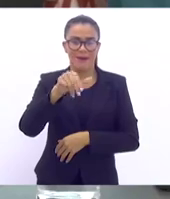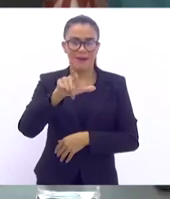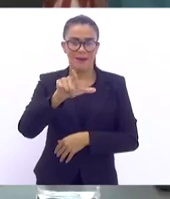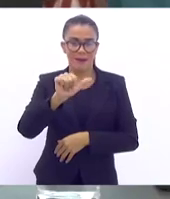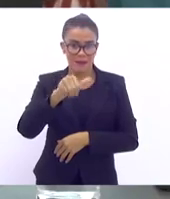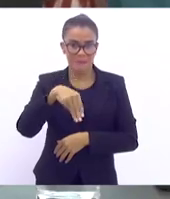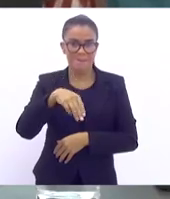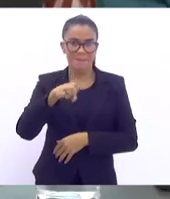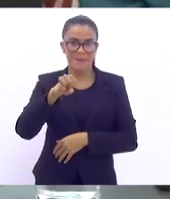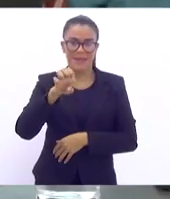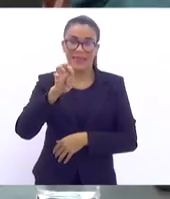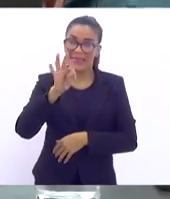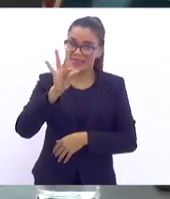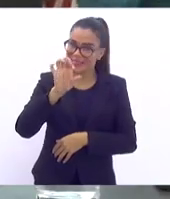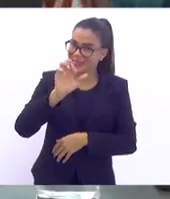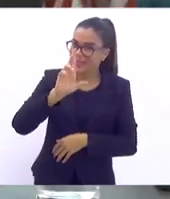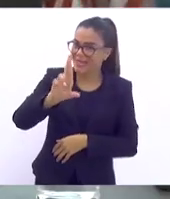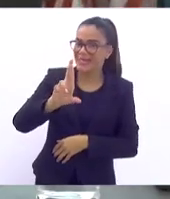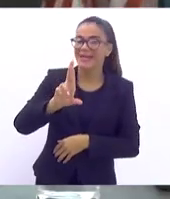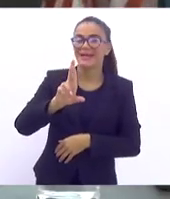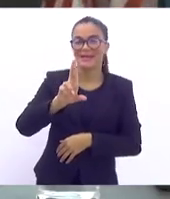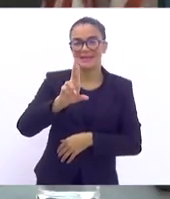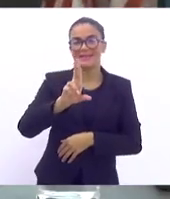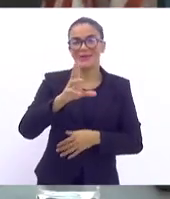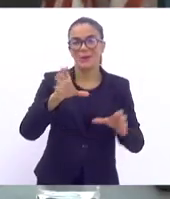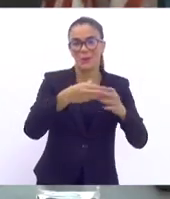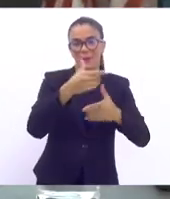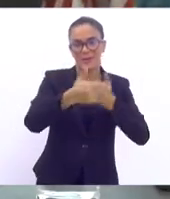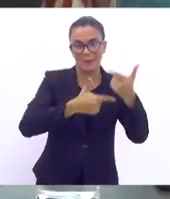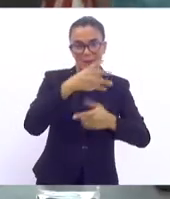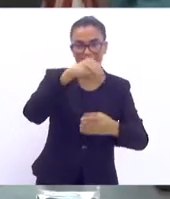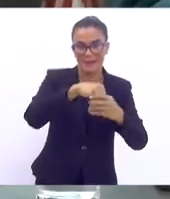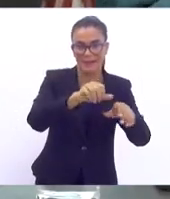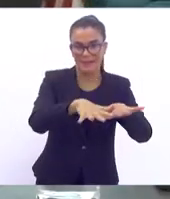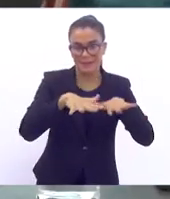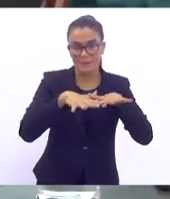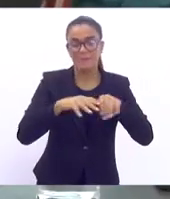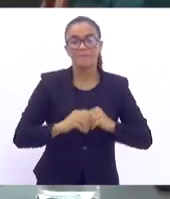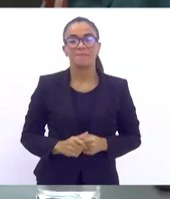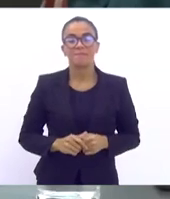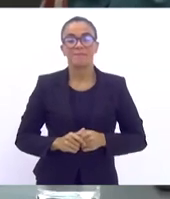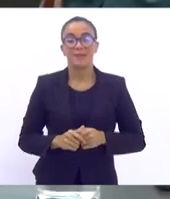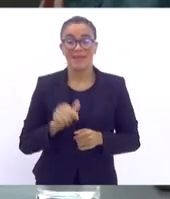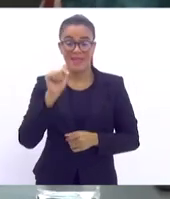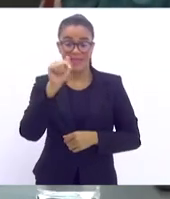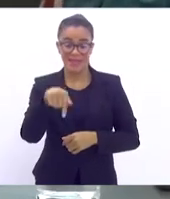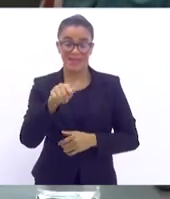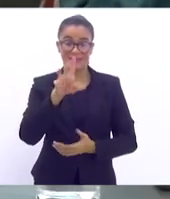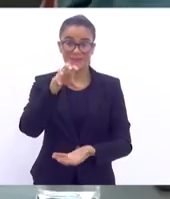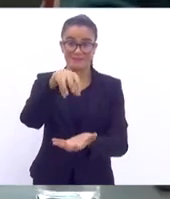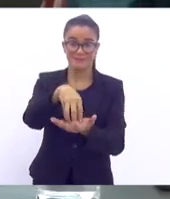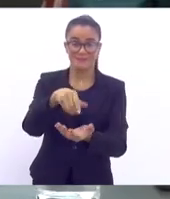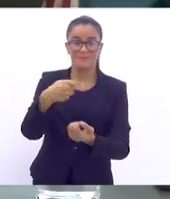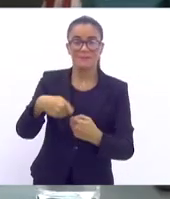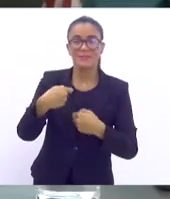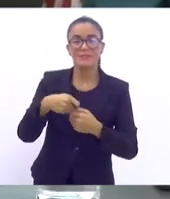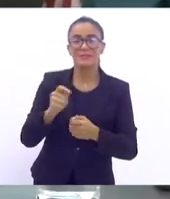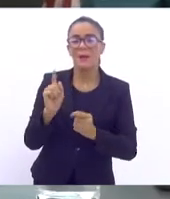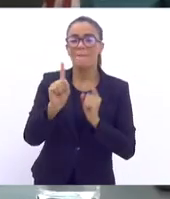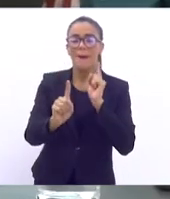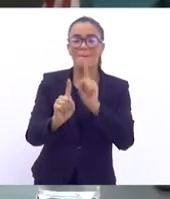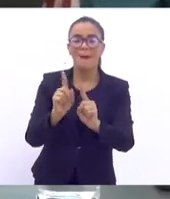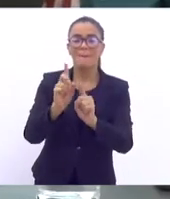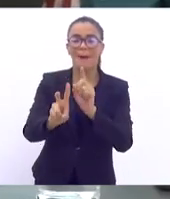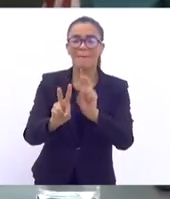estabelecida por esta resolução artigo segundo a frente parlamentar deverá ser composta por